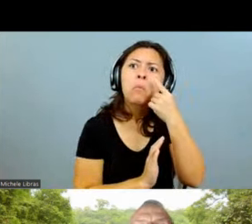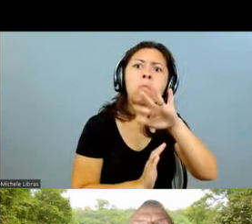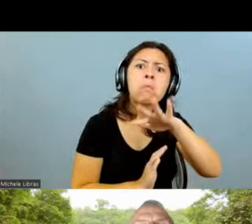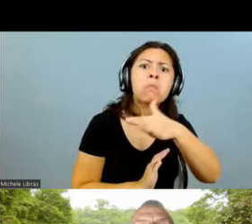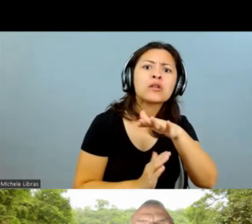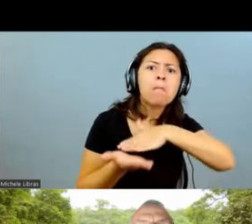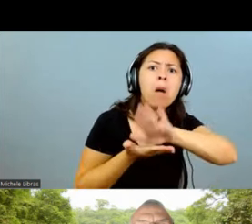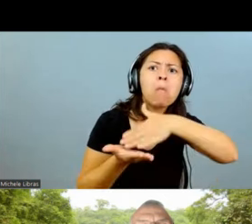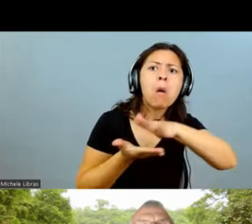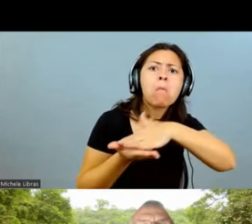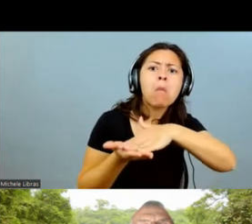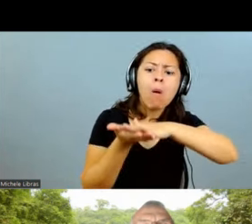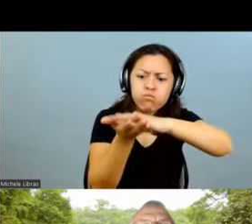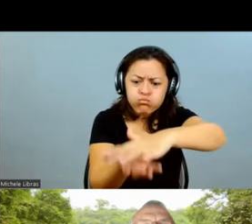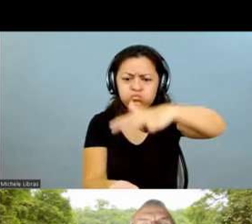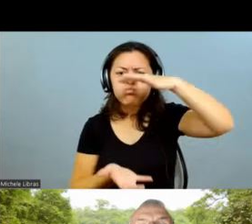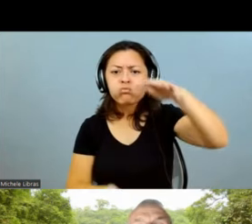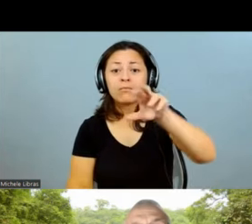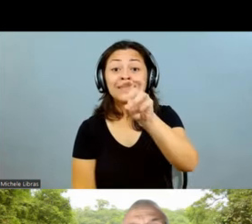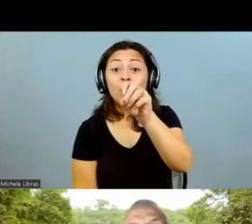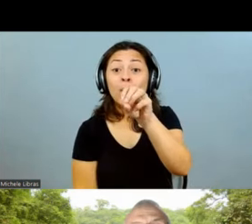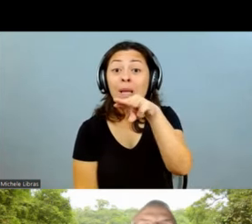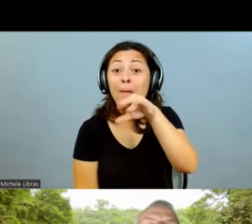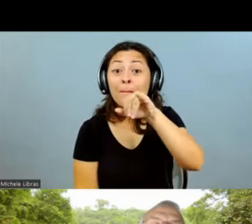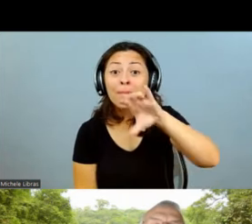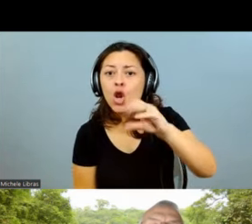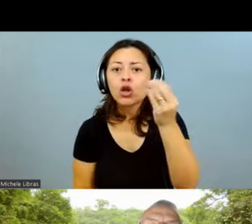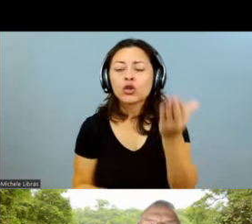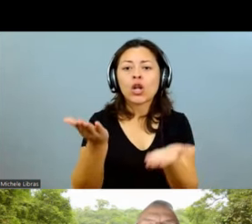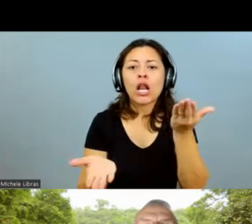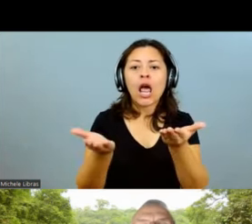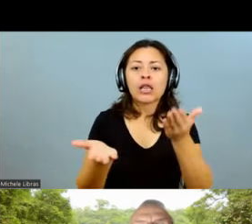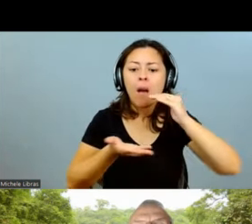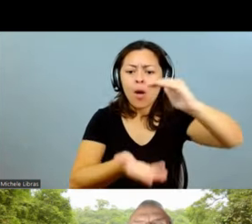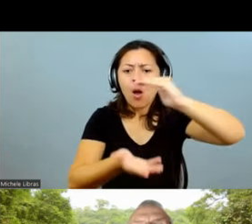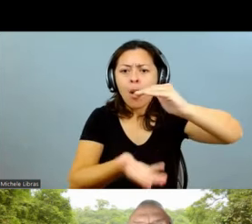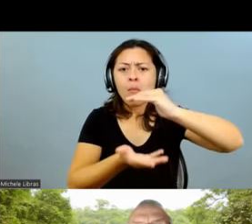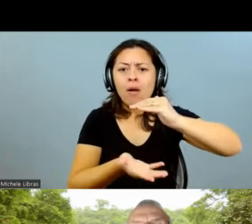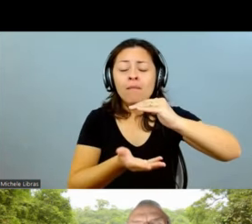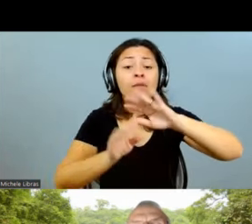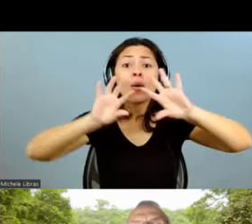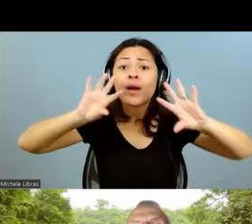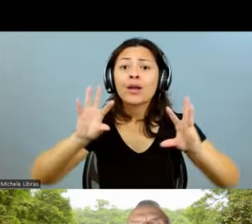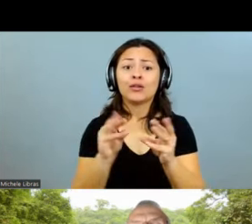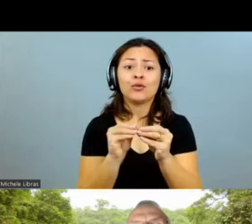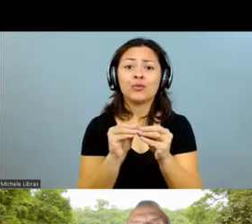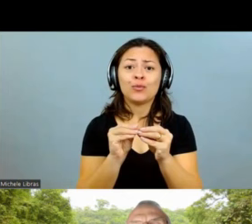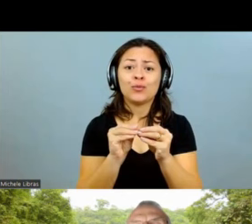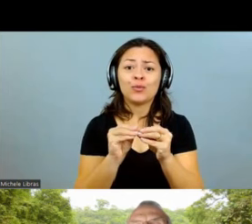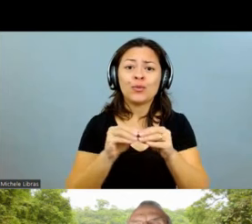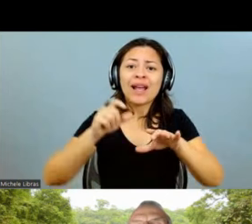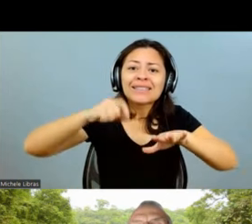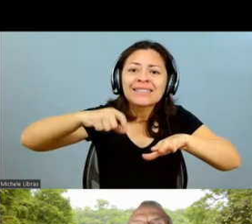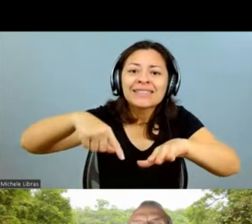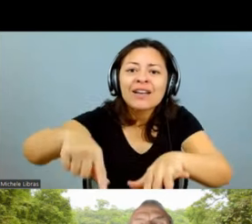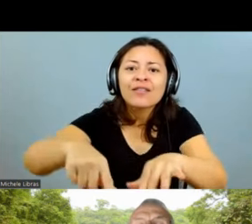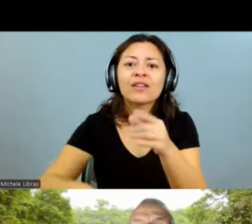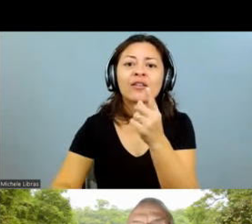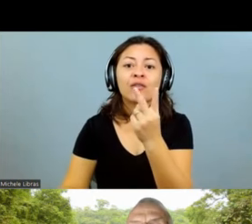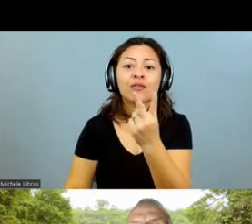milhões de toneladas em resumo a safra 2324 deverá apresentar